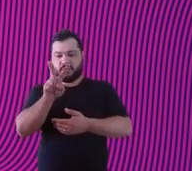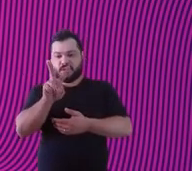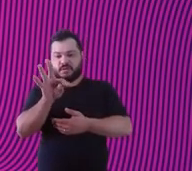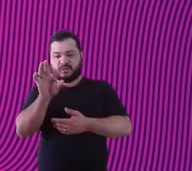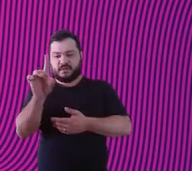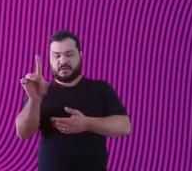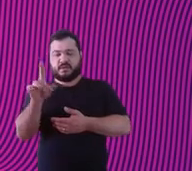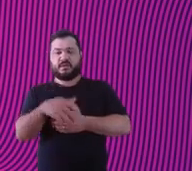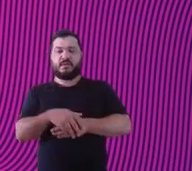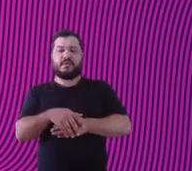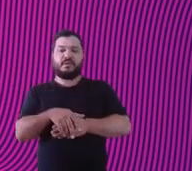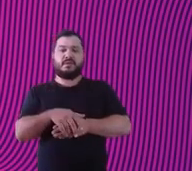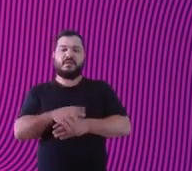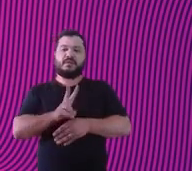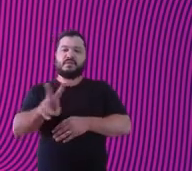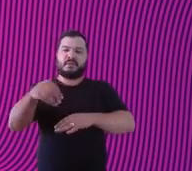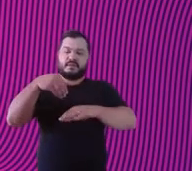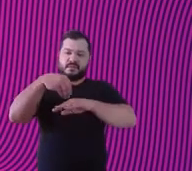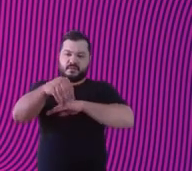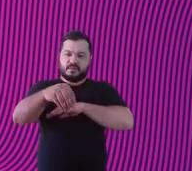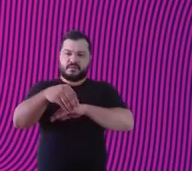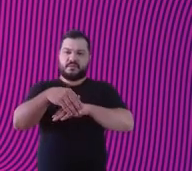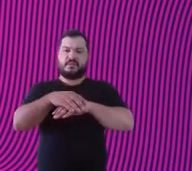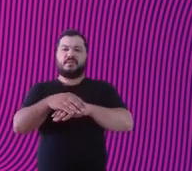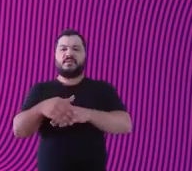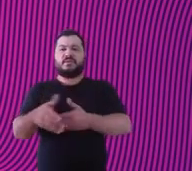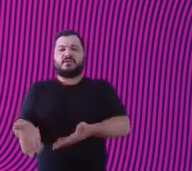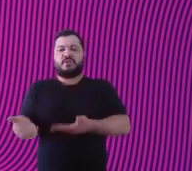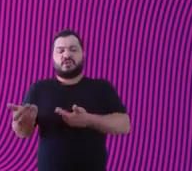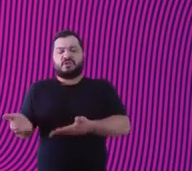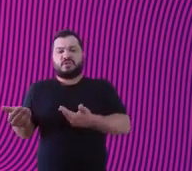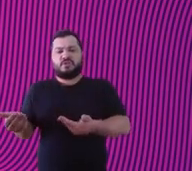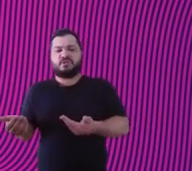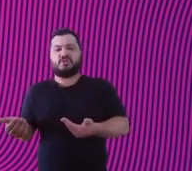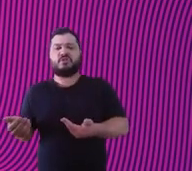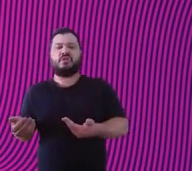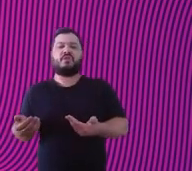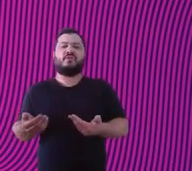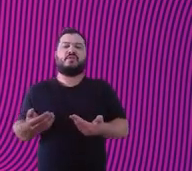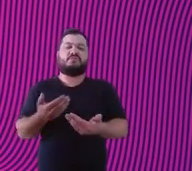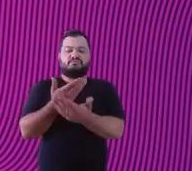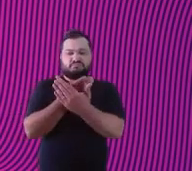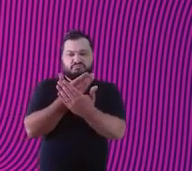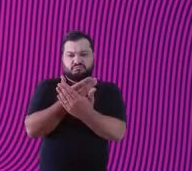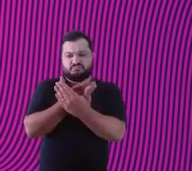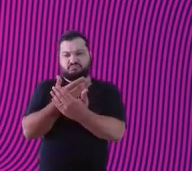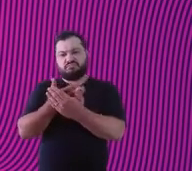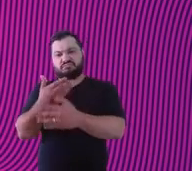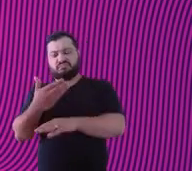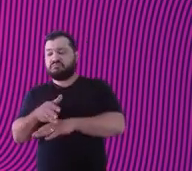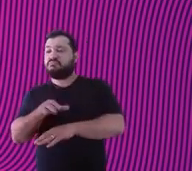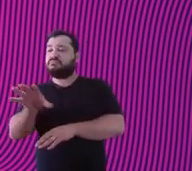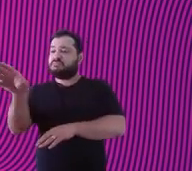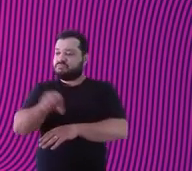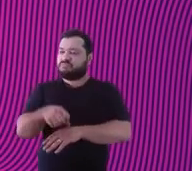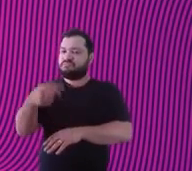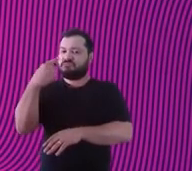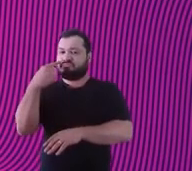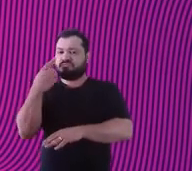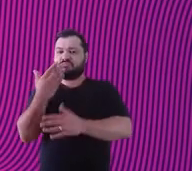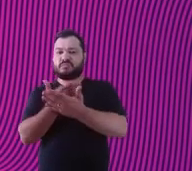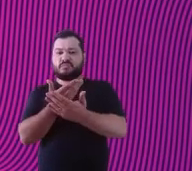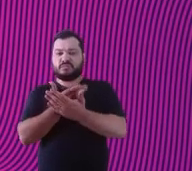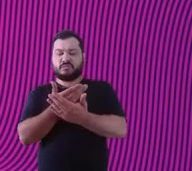você é recomendo pessoal às vezes by JL que tá na formação ali na residência de pegar um desses estudos né